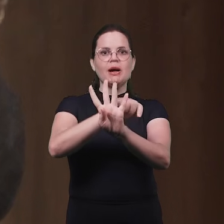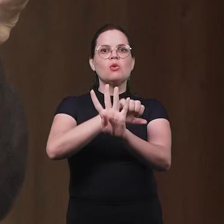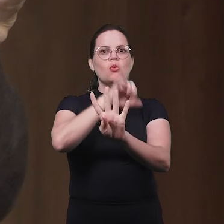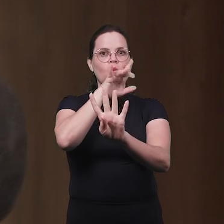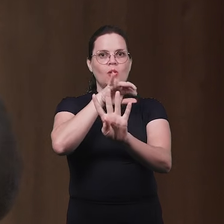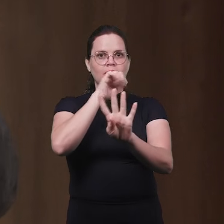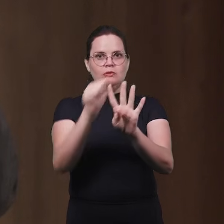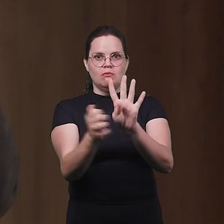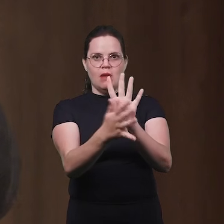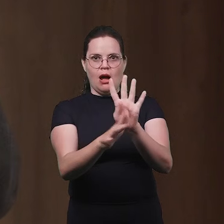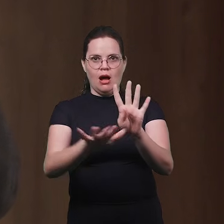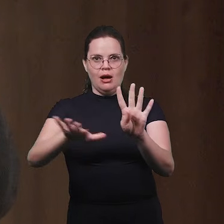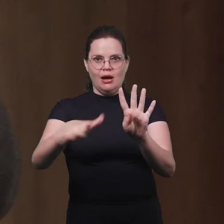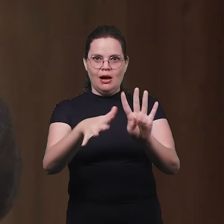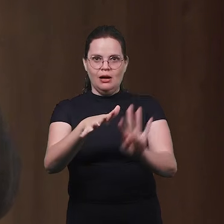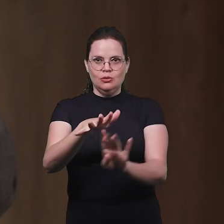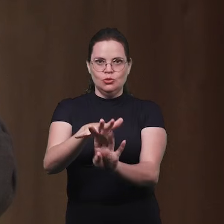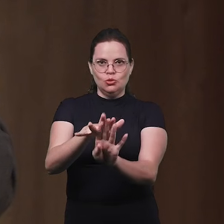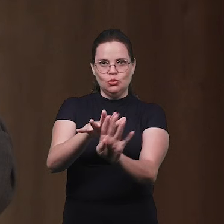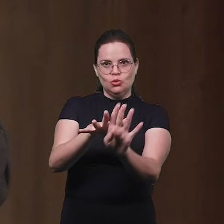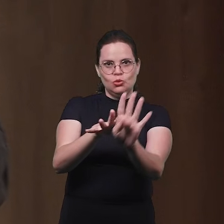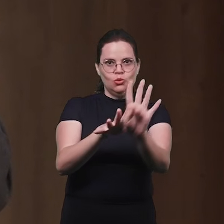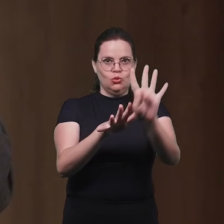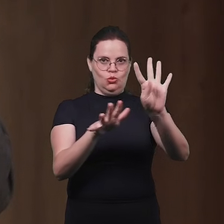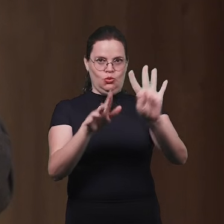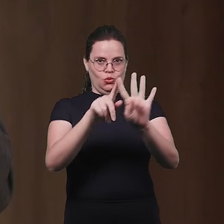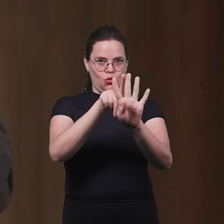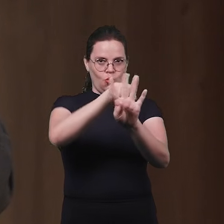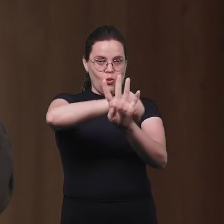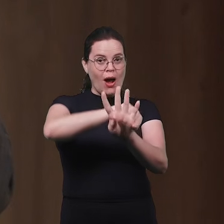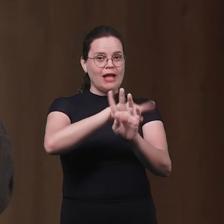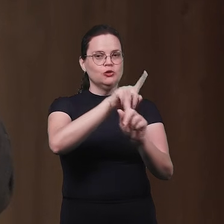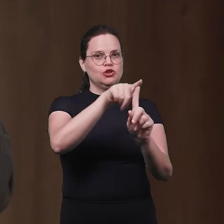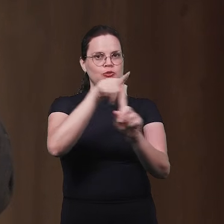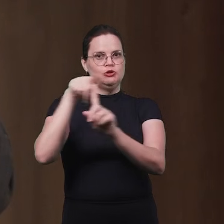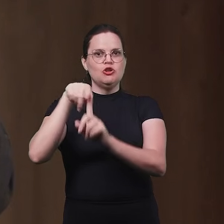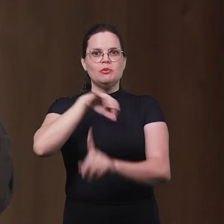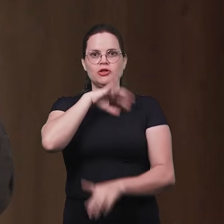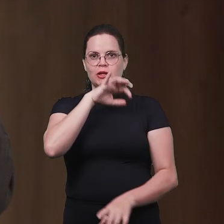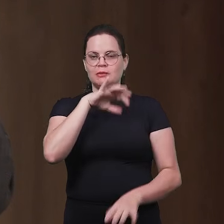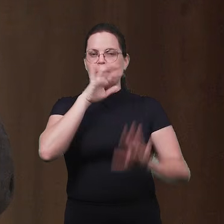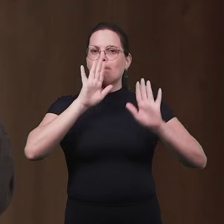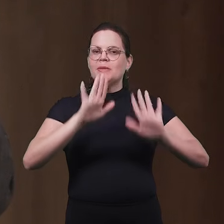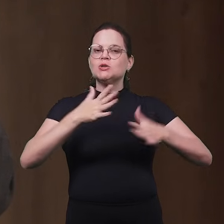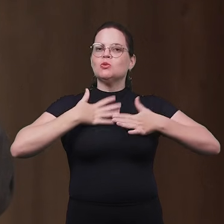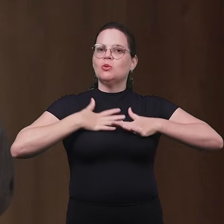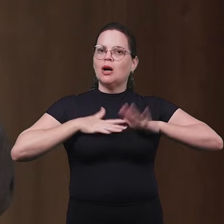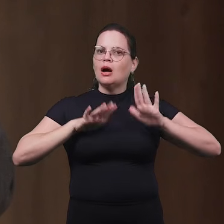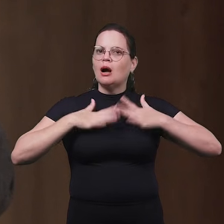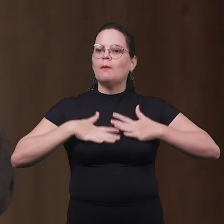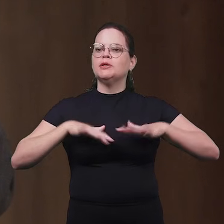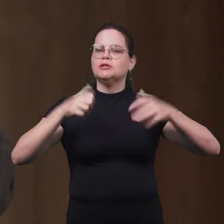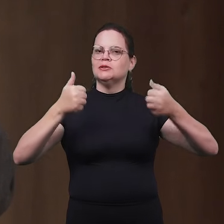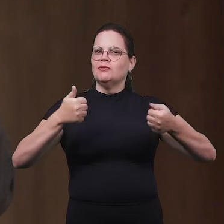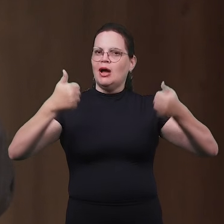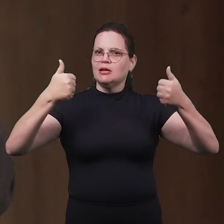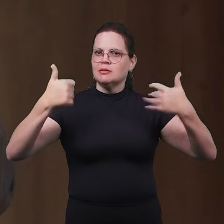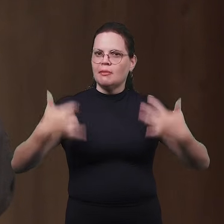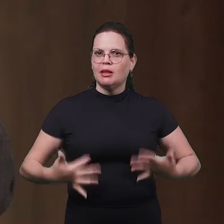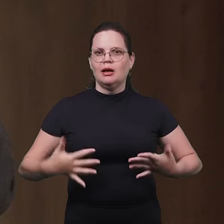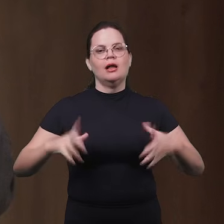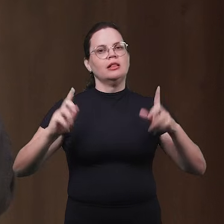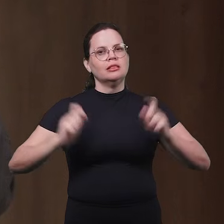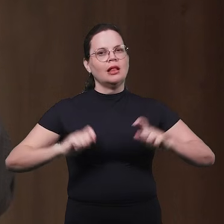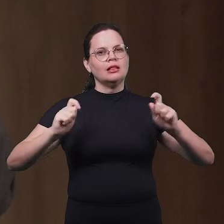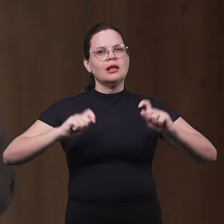Vamos dar bastante explicação e pretendemos ir mais devagar para facilitar